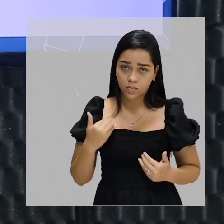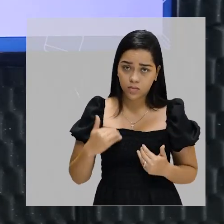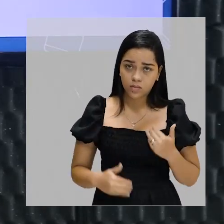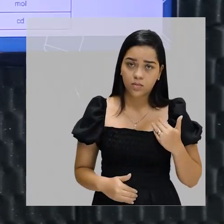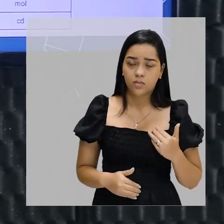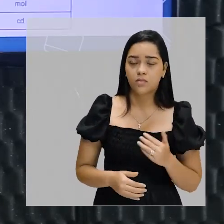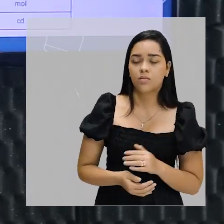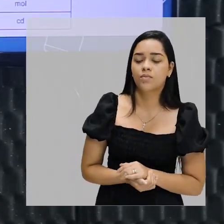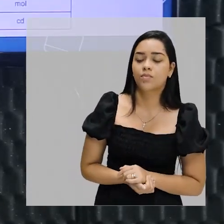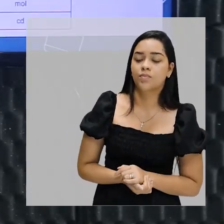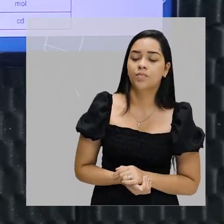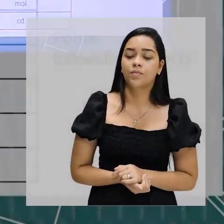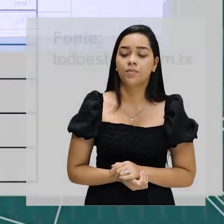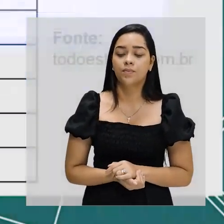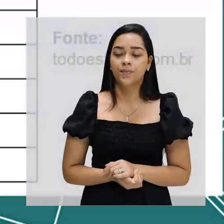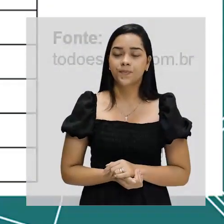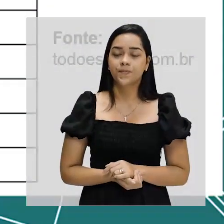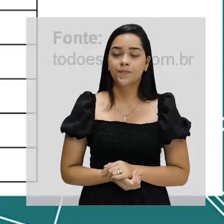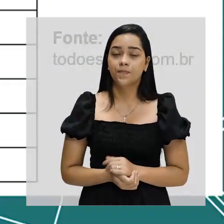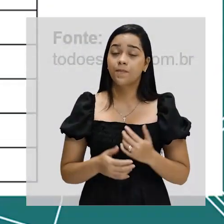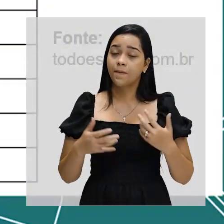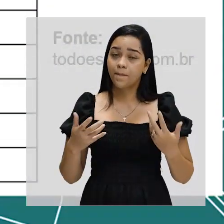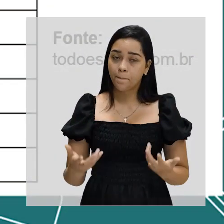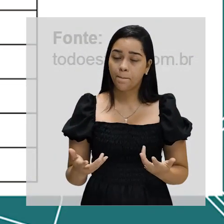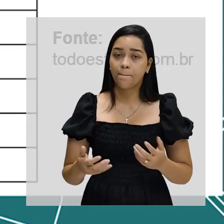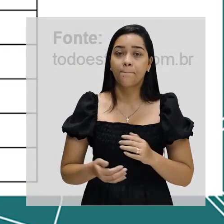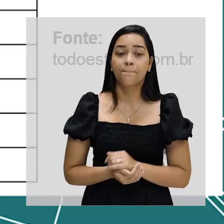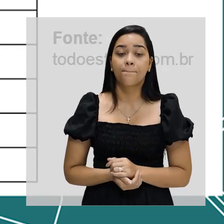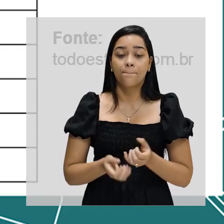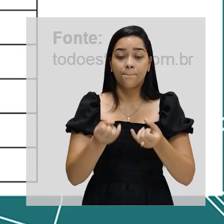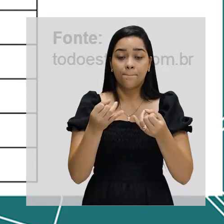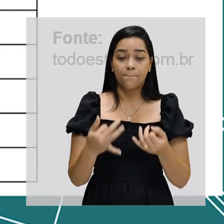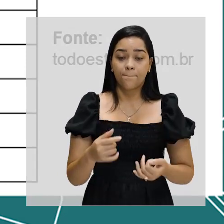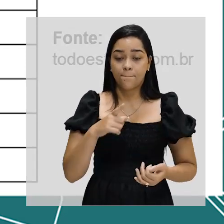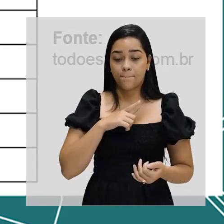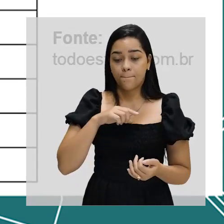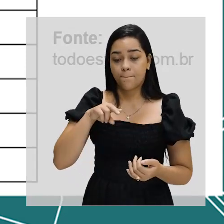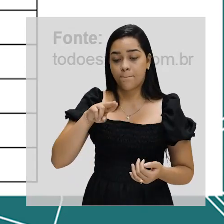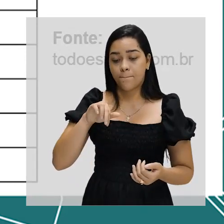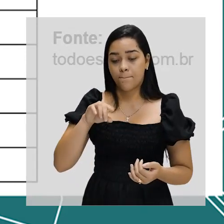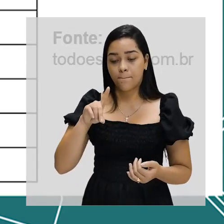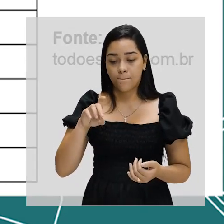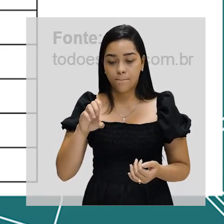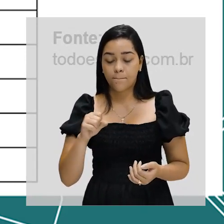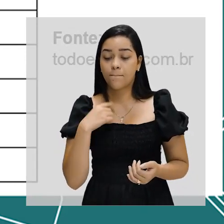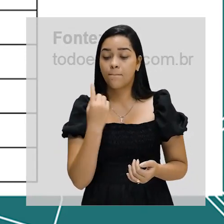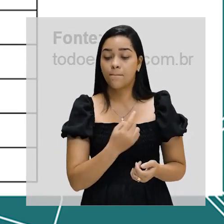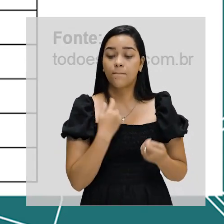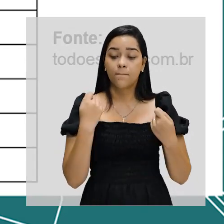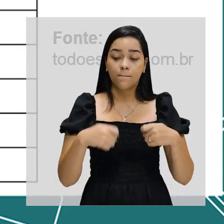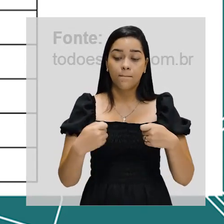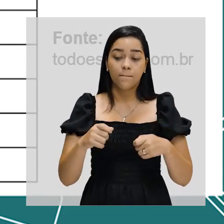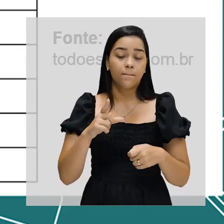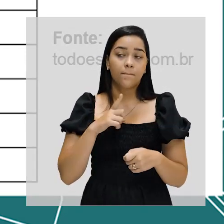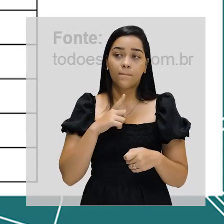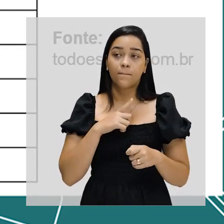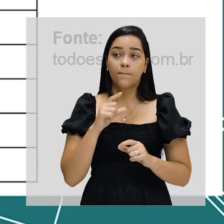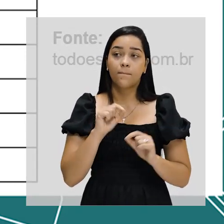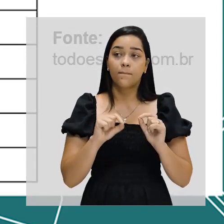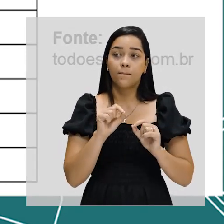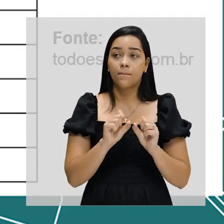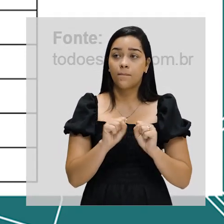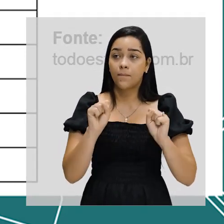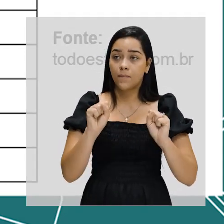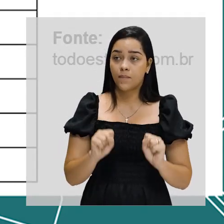objeto. Tudo bem, turminha? Bom, falando de unidades de medida, a gente precisa citar o